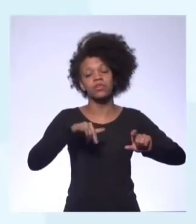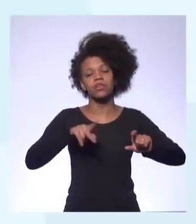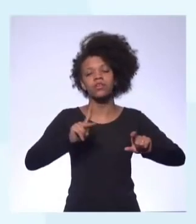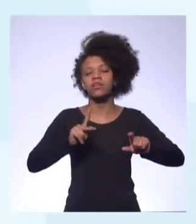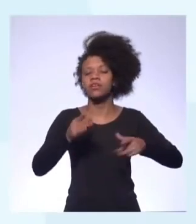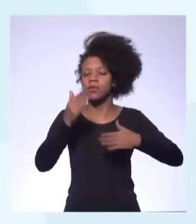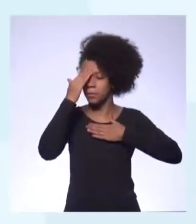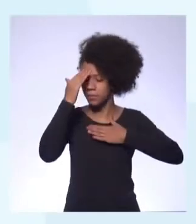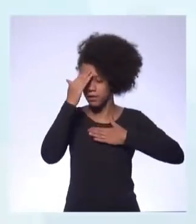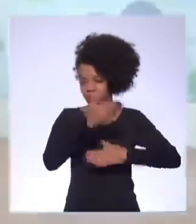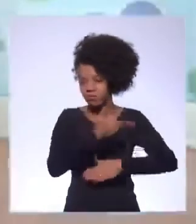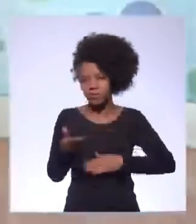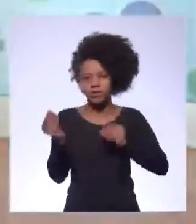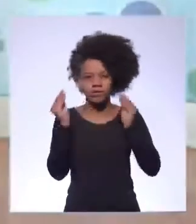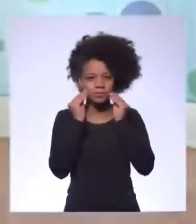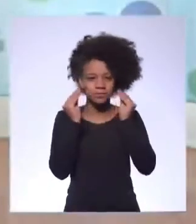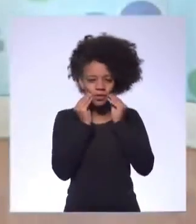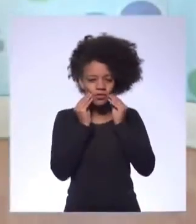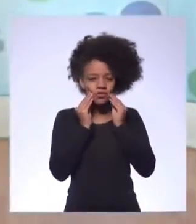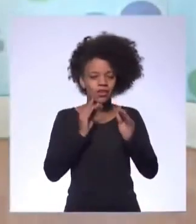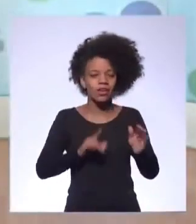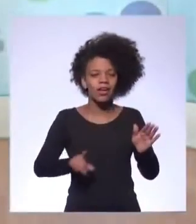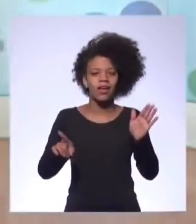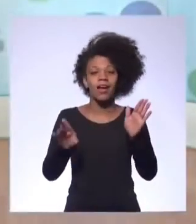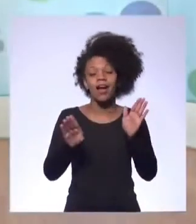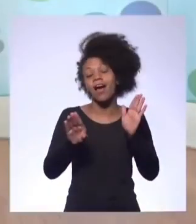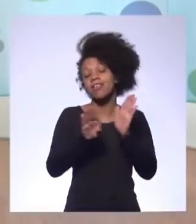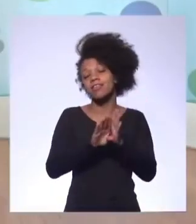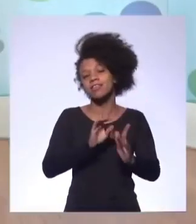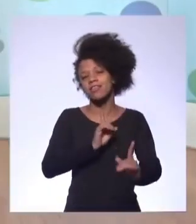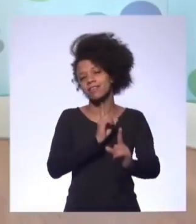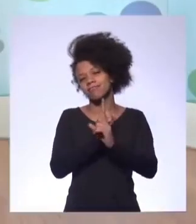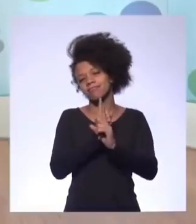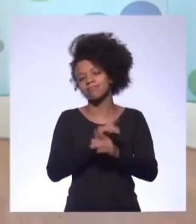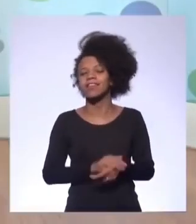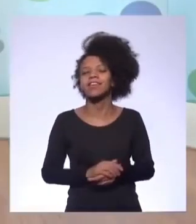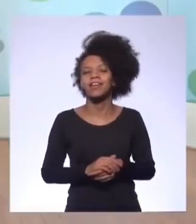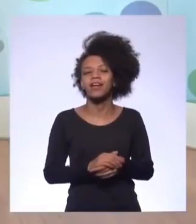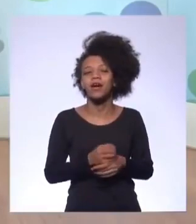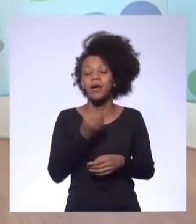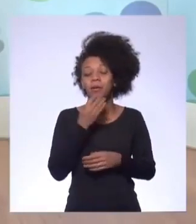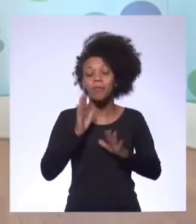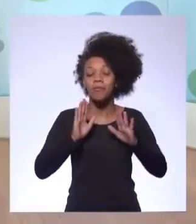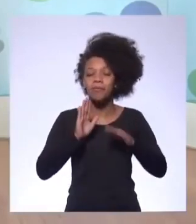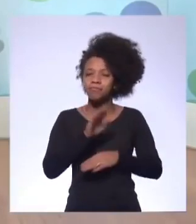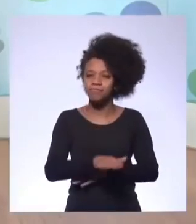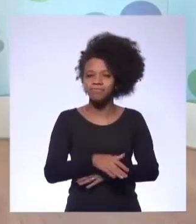muito obrigada. Um beijo para vocês e até terça. Bom feriado, bom final de semana.